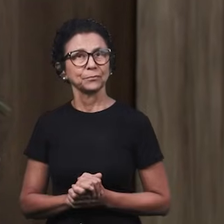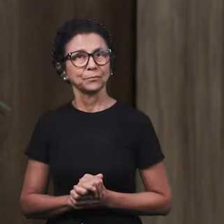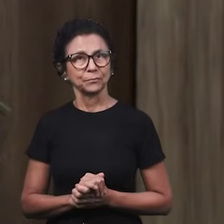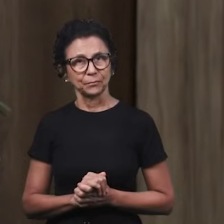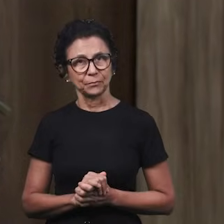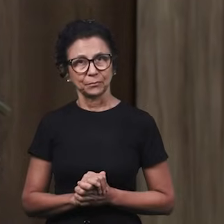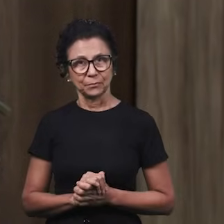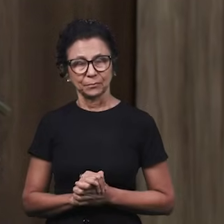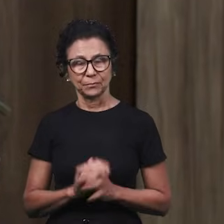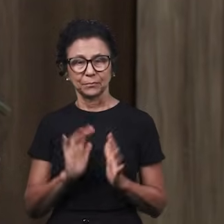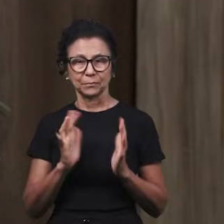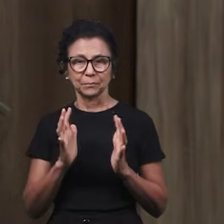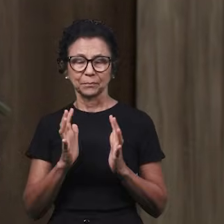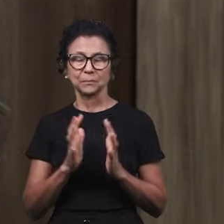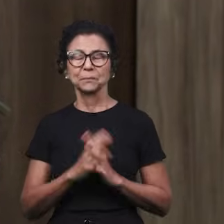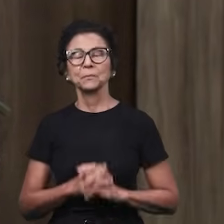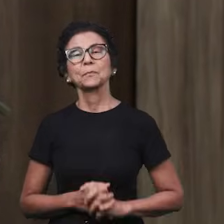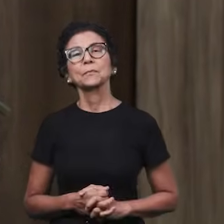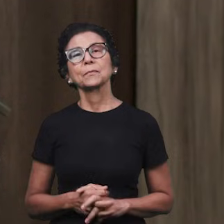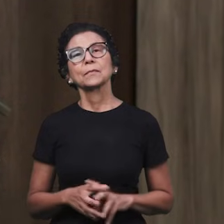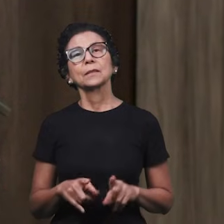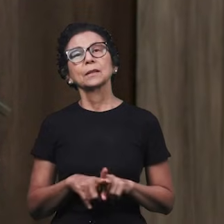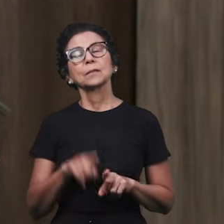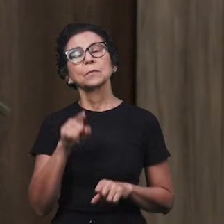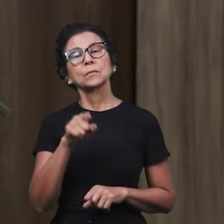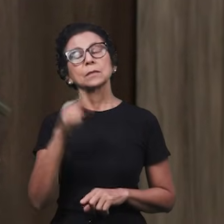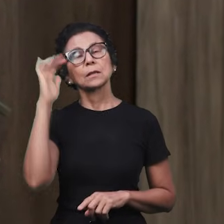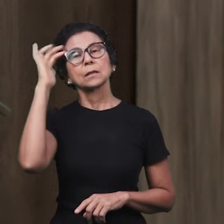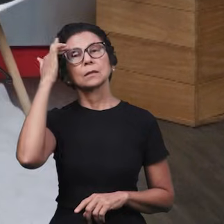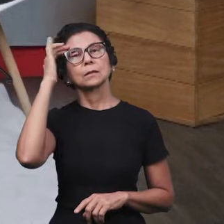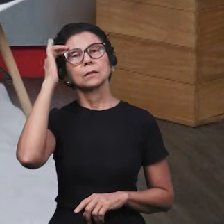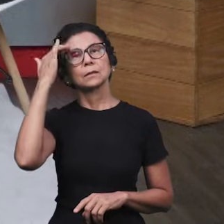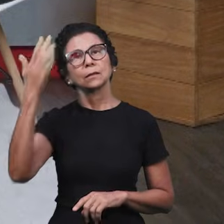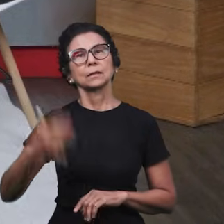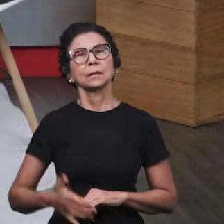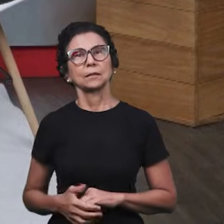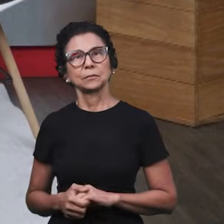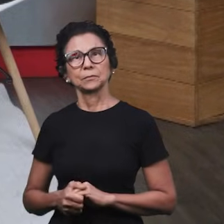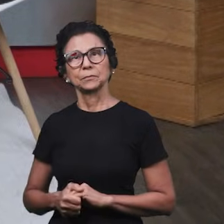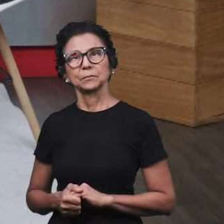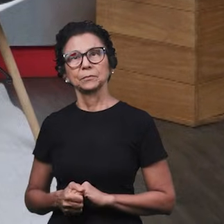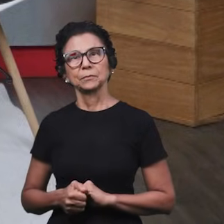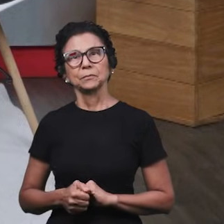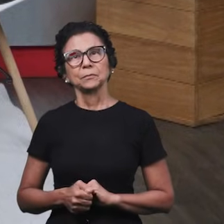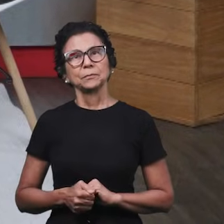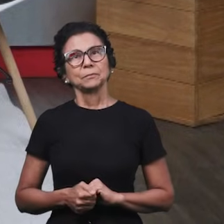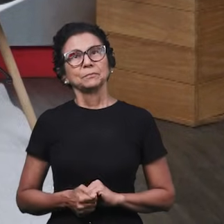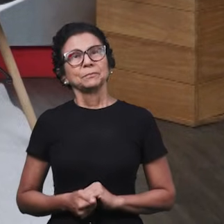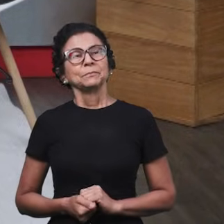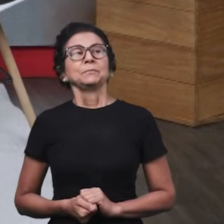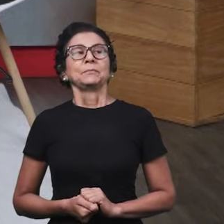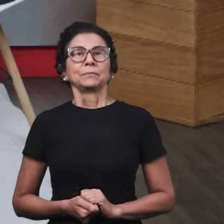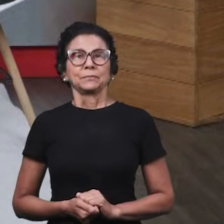você sinalizar e para você entender. Porque eu acho que, para mim, o mais difícil era entender o